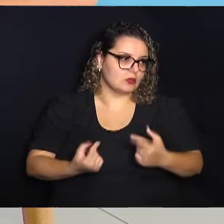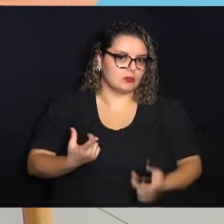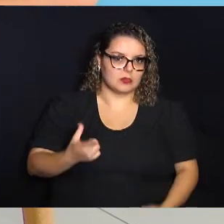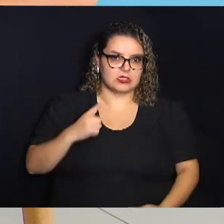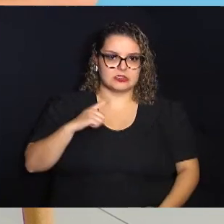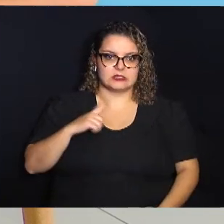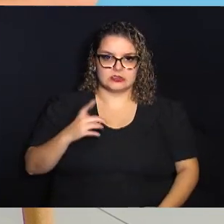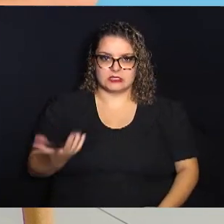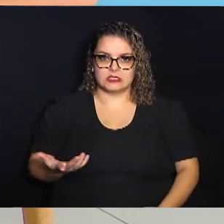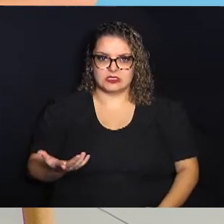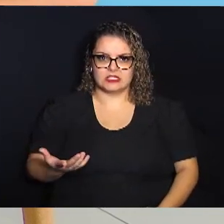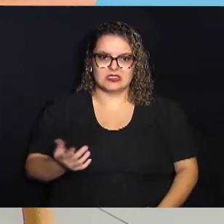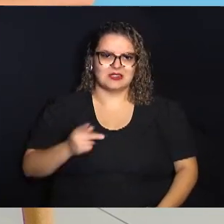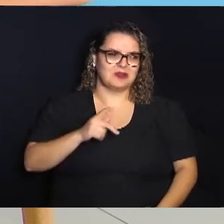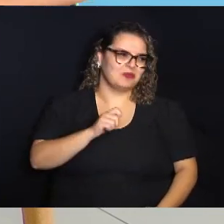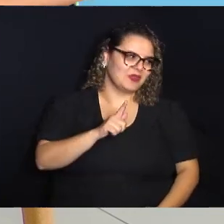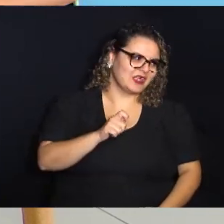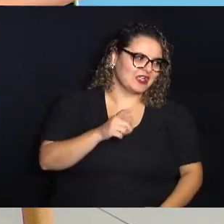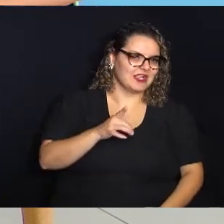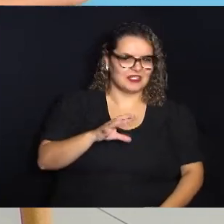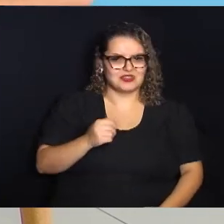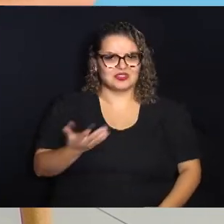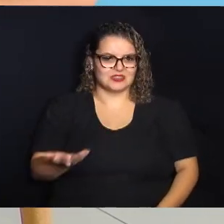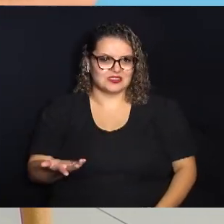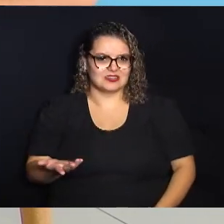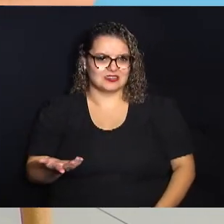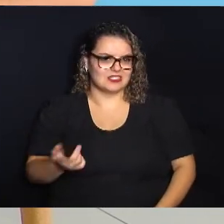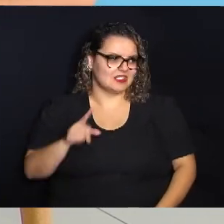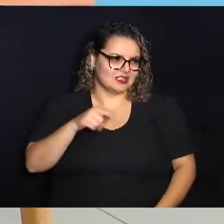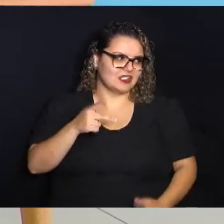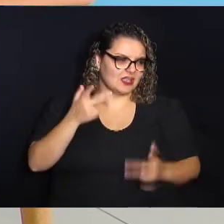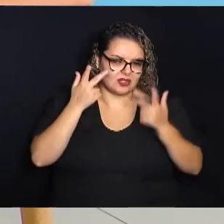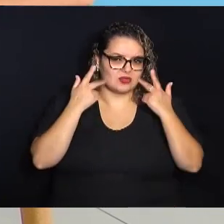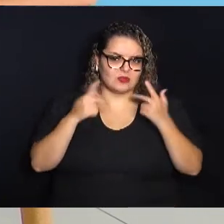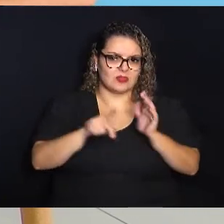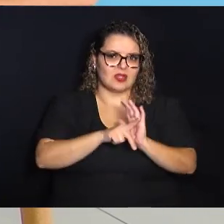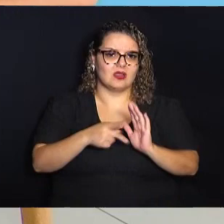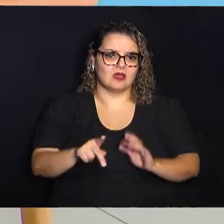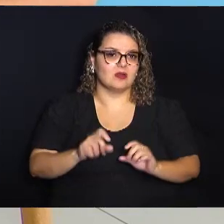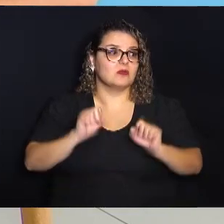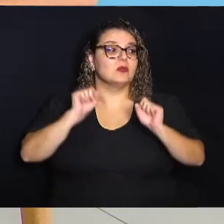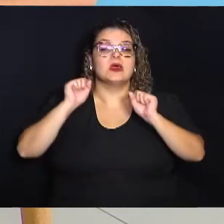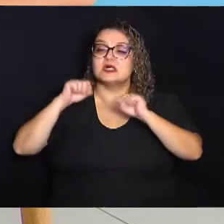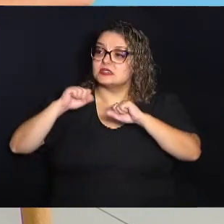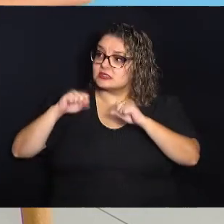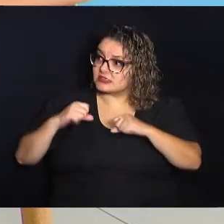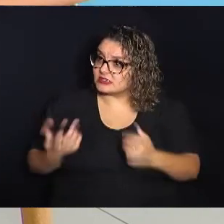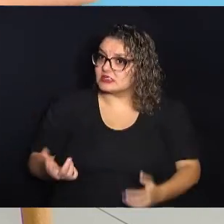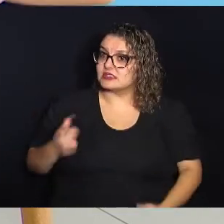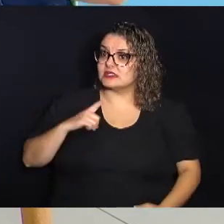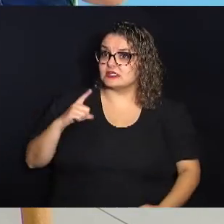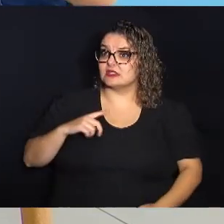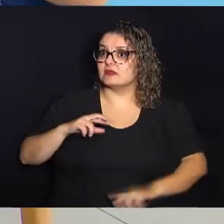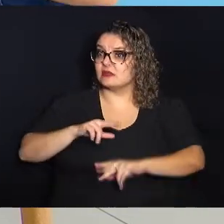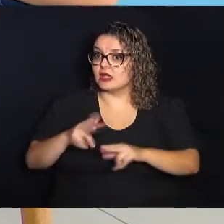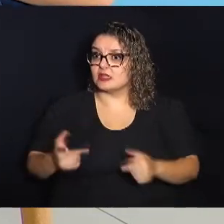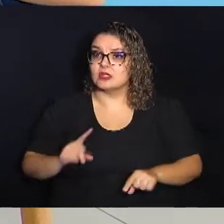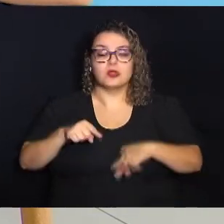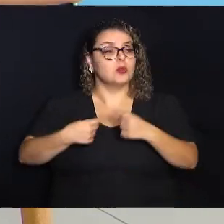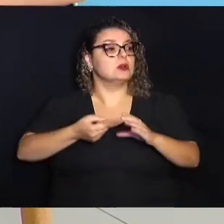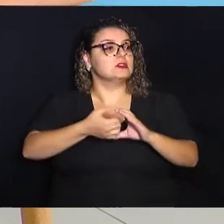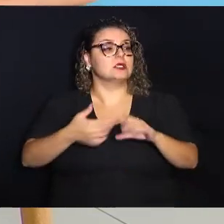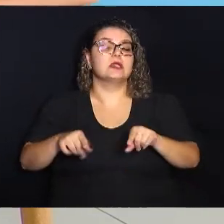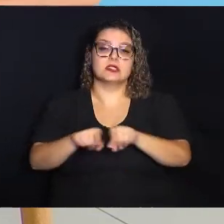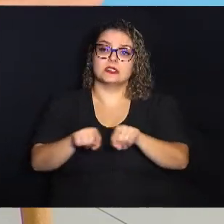que tem pegadinhas, que é absolutamente normal, isso faz parte, exato, né? Tem muito. Tem muito, e tem outras